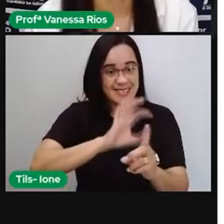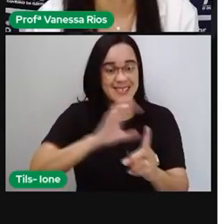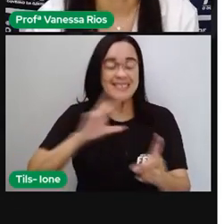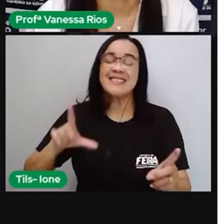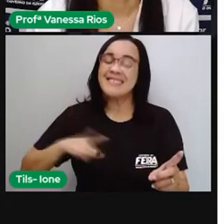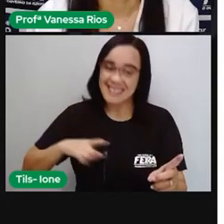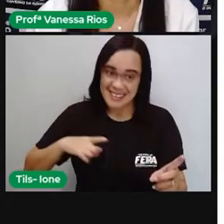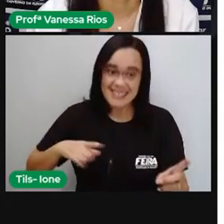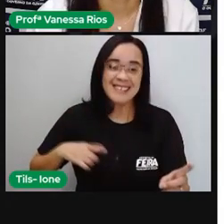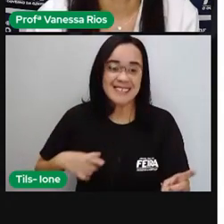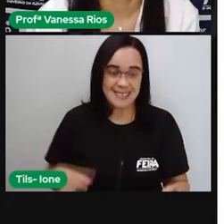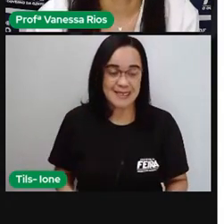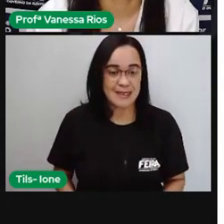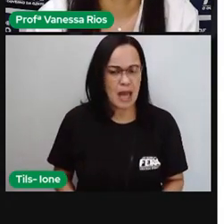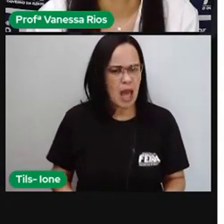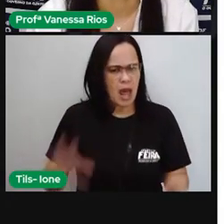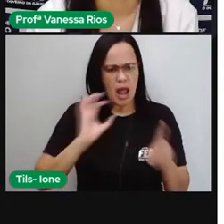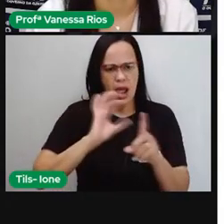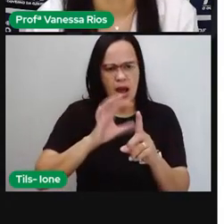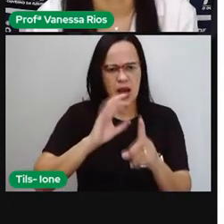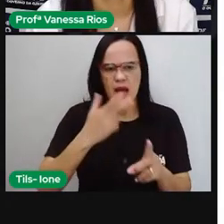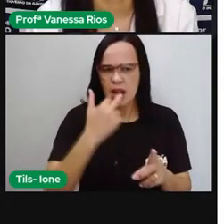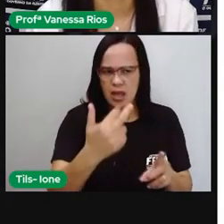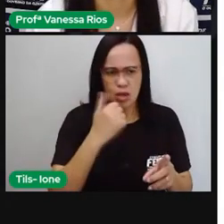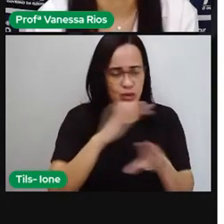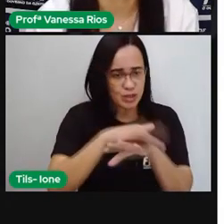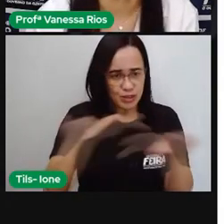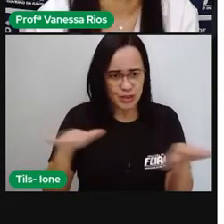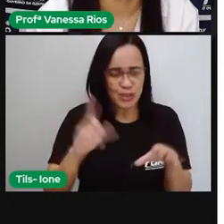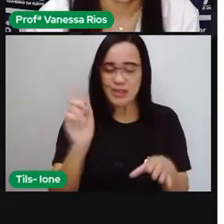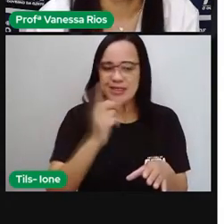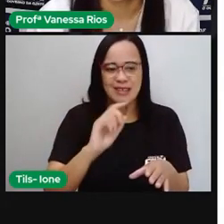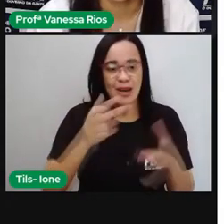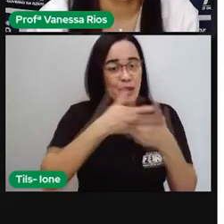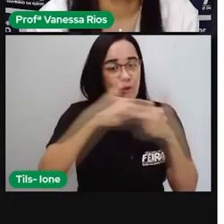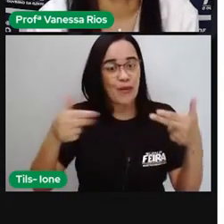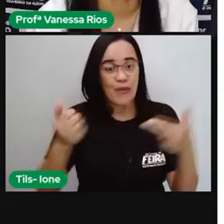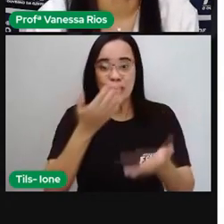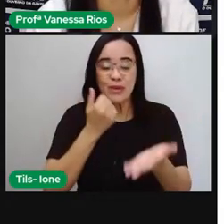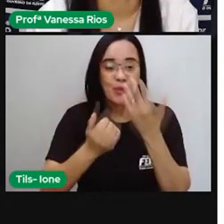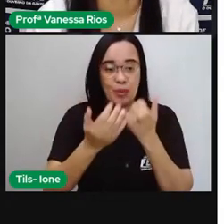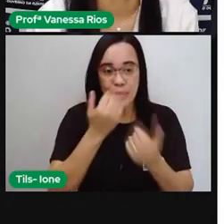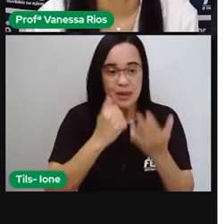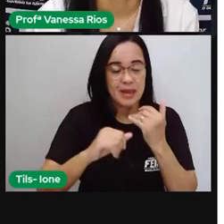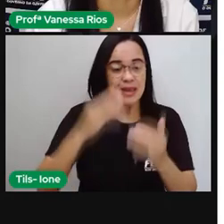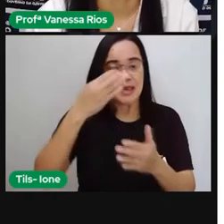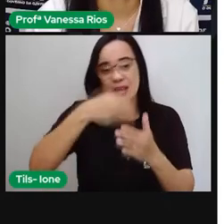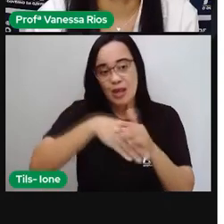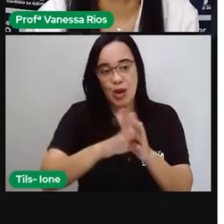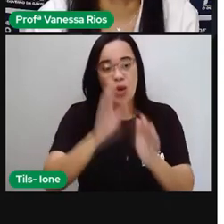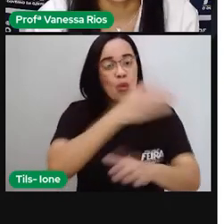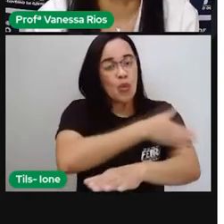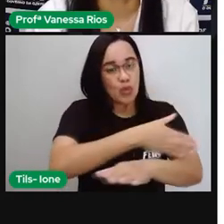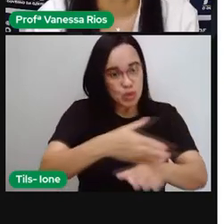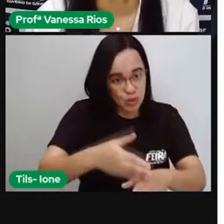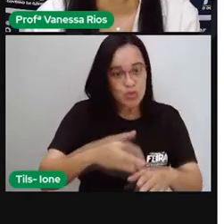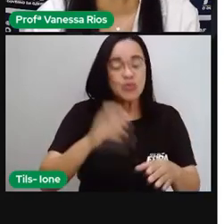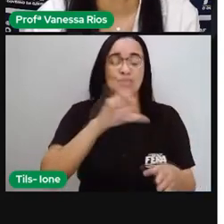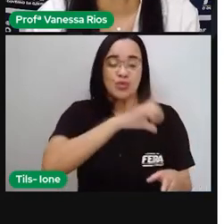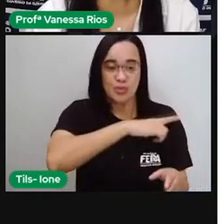língua, mas em muitos outros costumes, nos alimentos, na forma de agir também no dia a dia, herdados